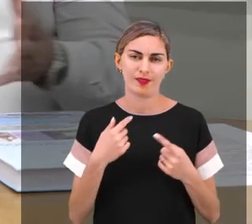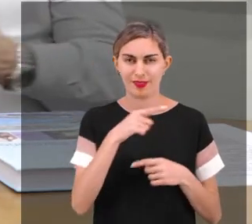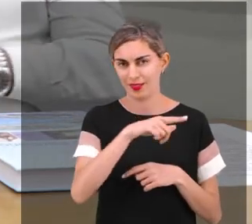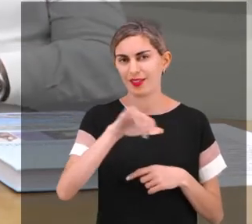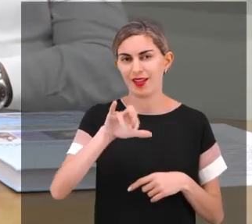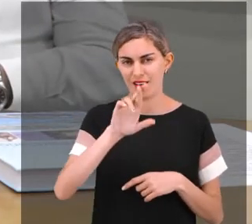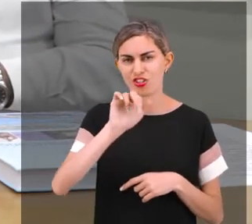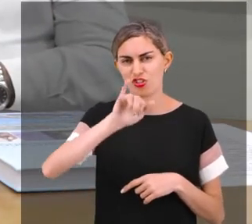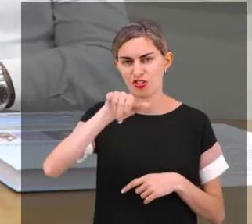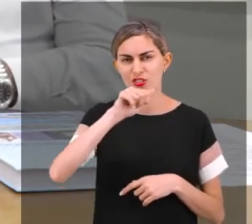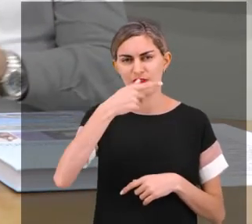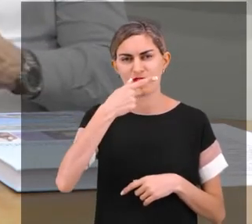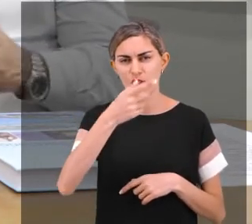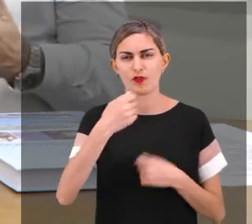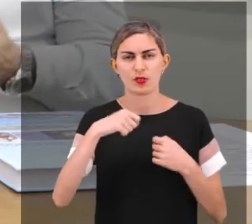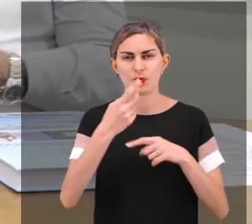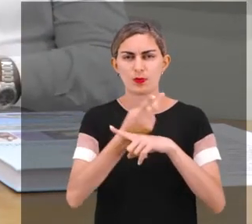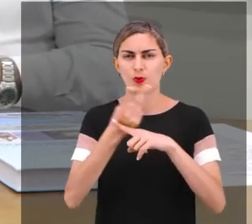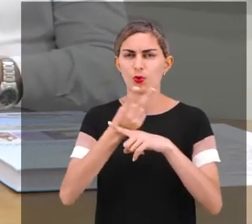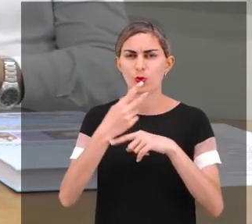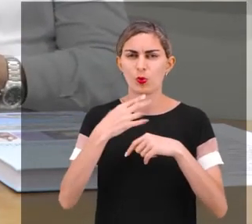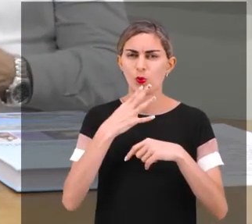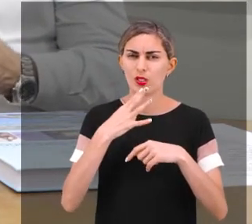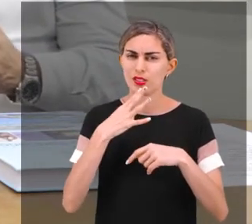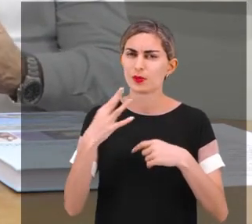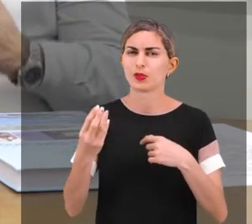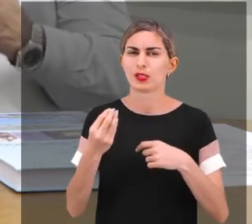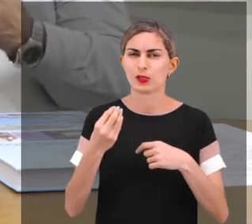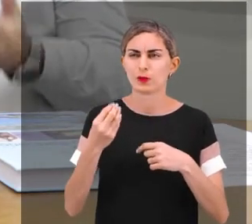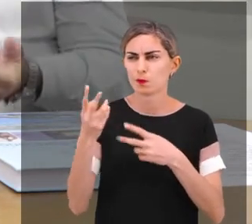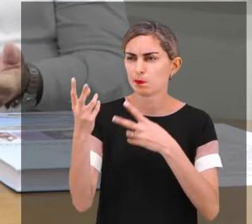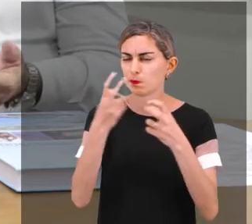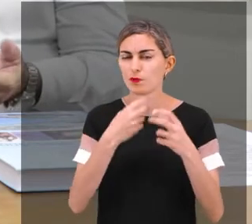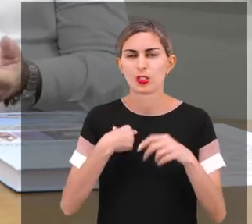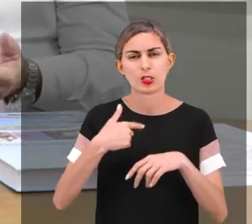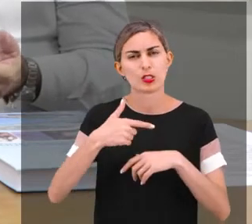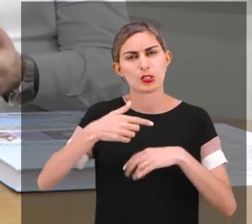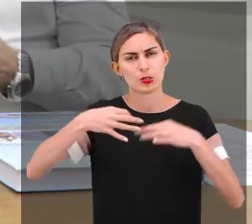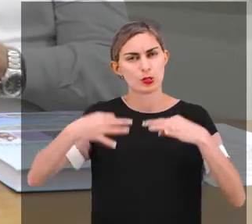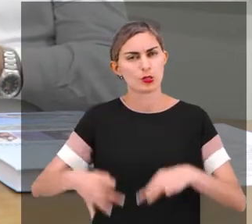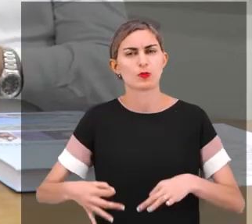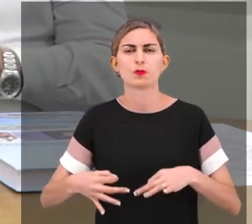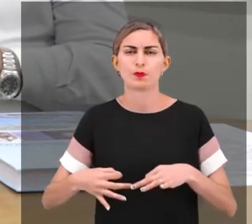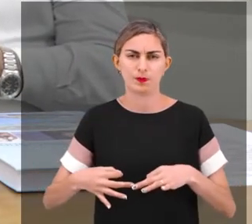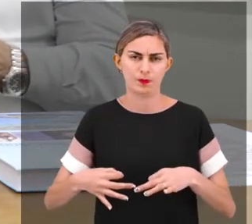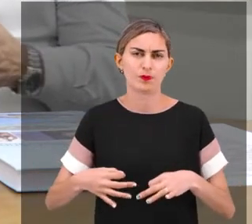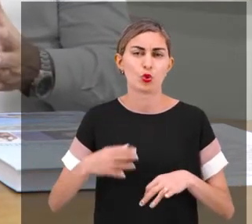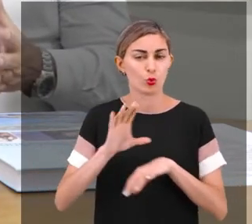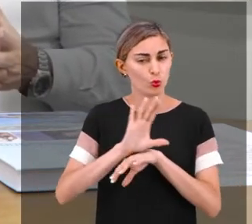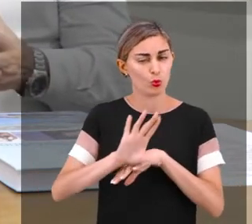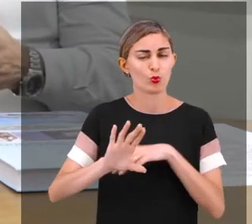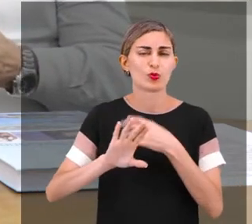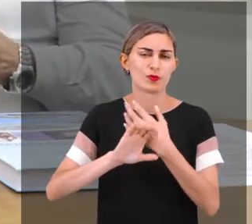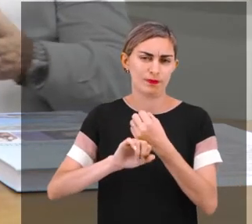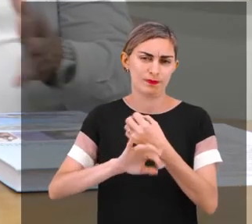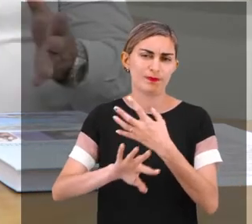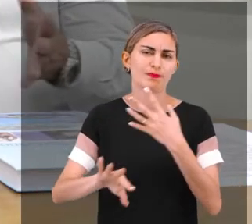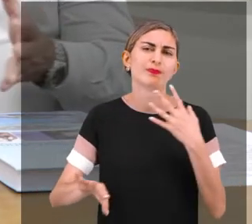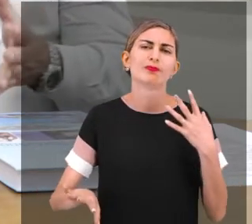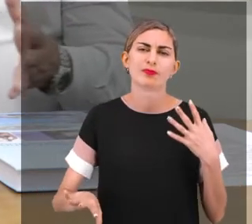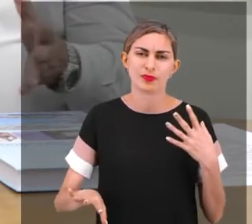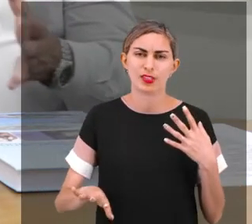É o que a Rejane falou, vocês têm que buscar conhecimento, têm que ter disciplina, porque um curso à distância,